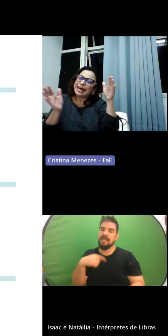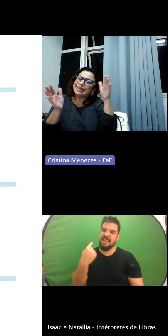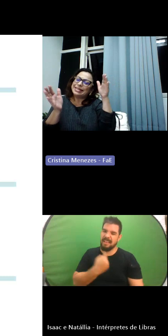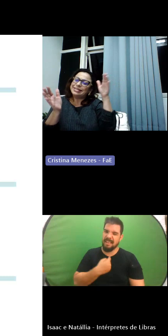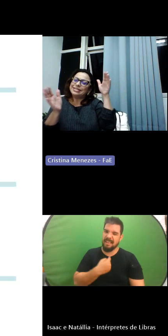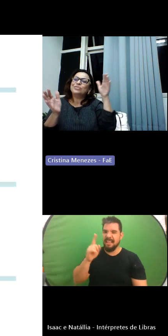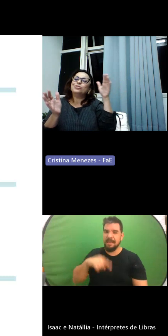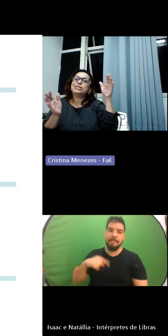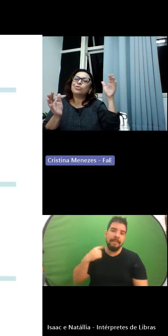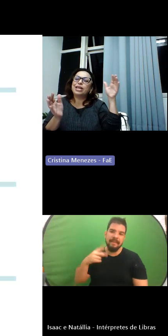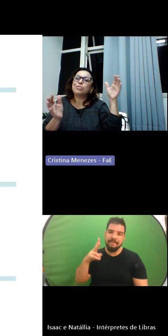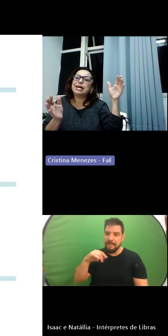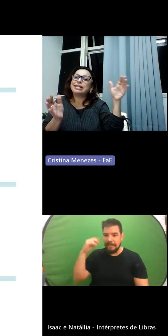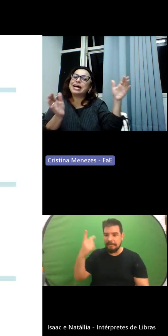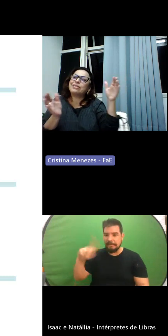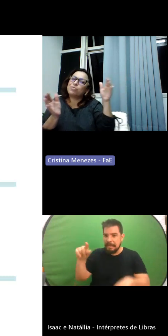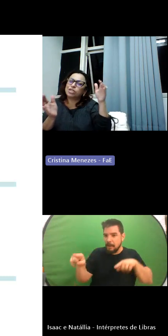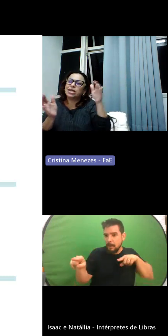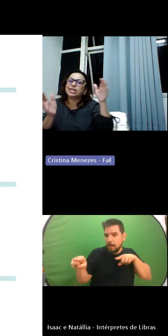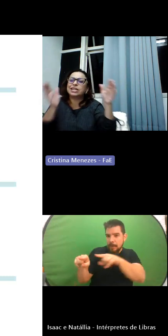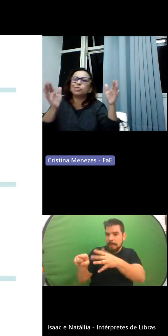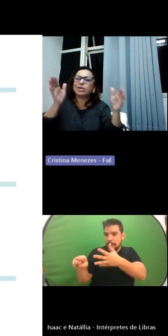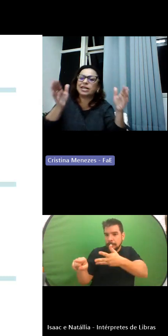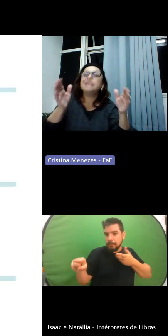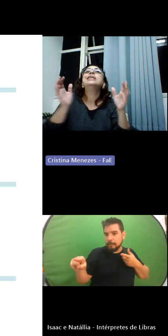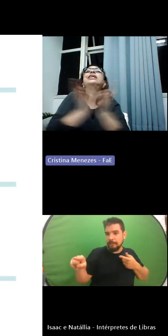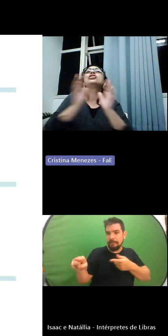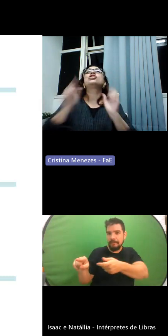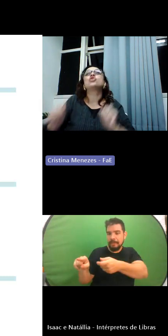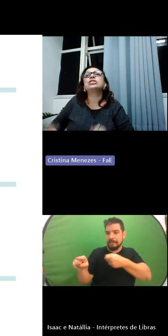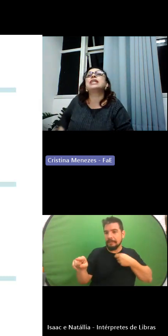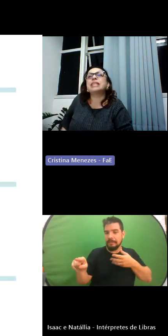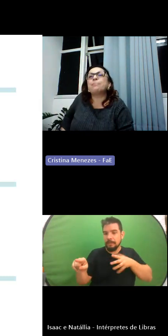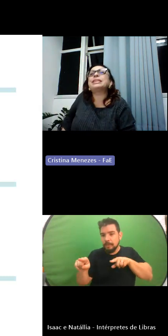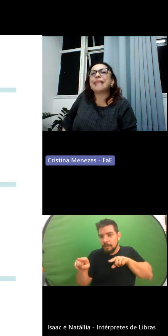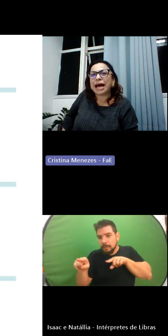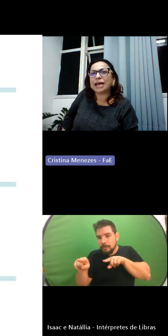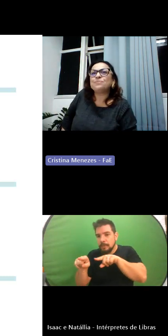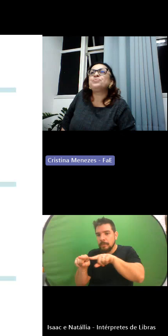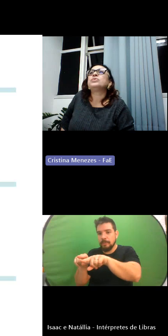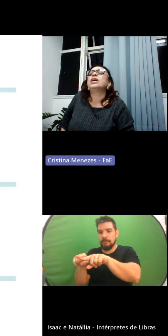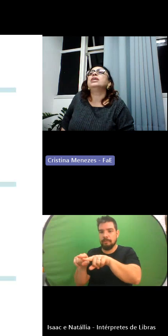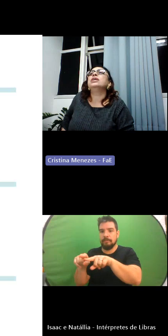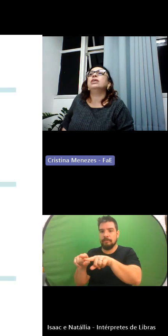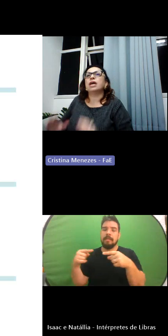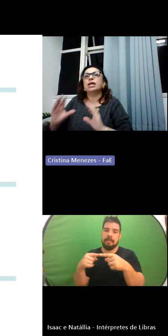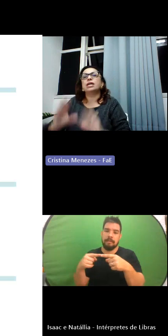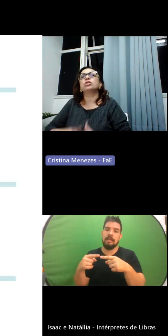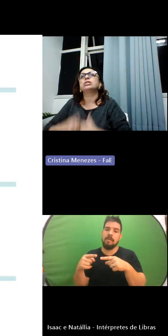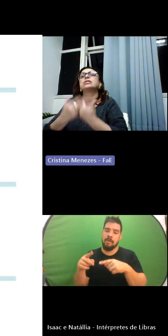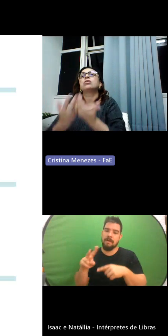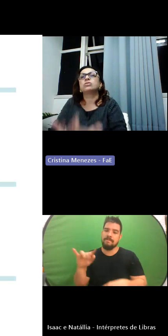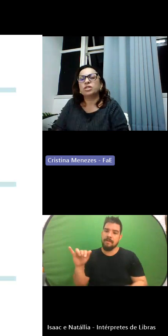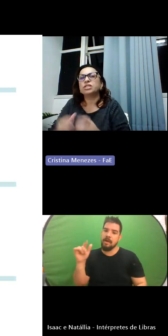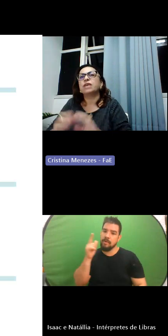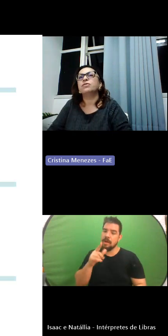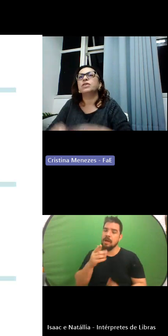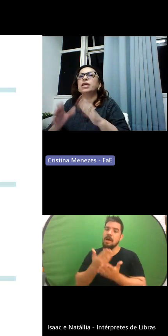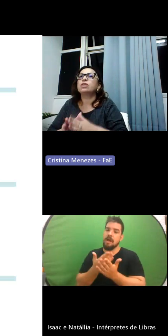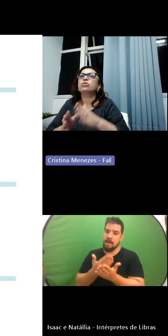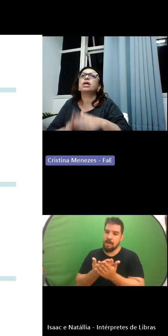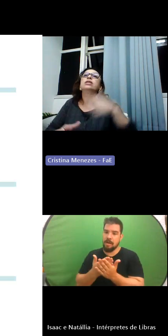uma arredada, usar o termo arredada, vai puxando aqui, de maneira que a gente consiga adaptar. E aí as nossas aulas vão